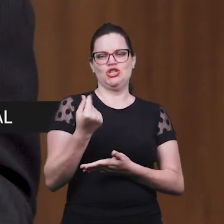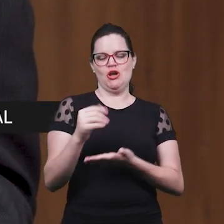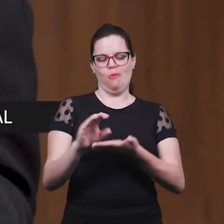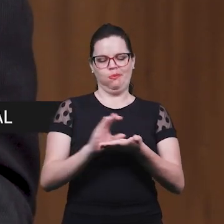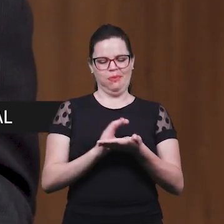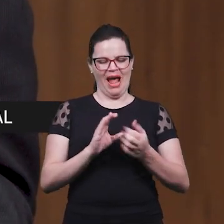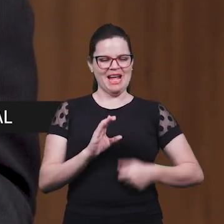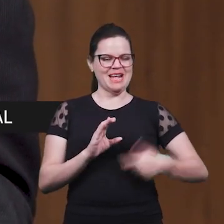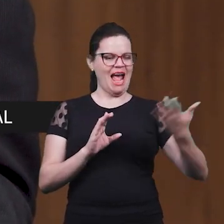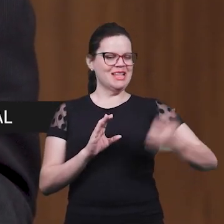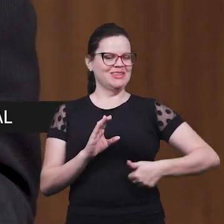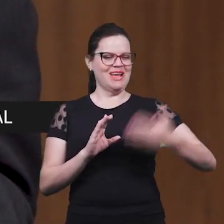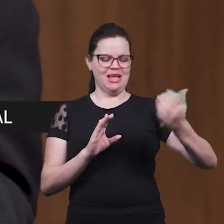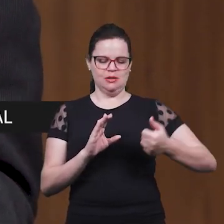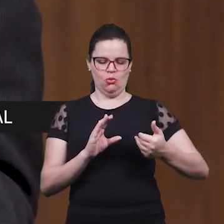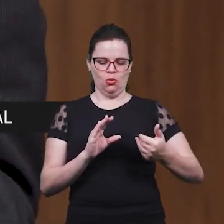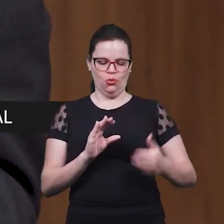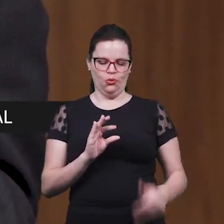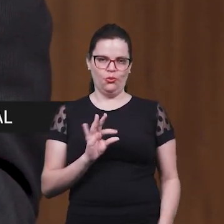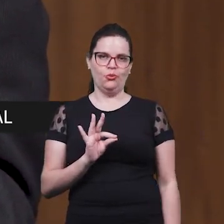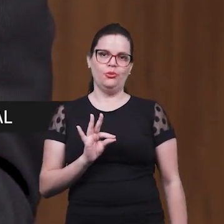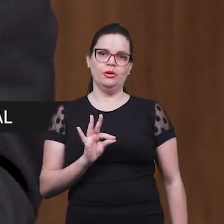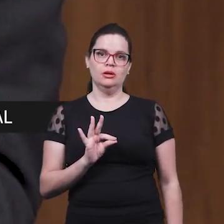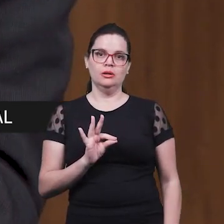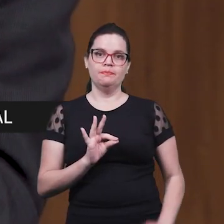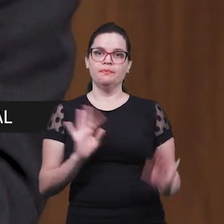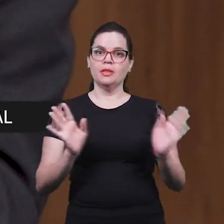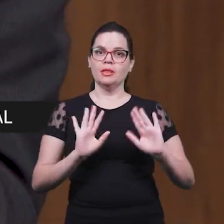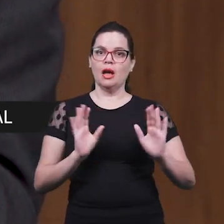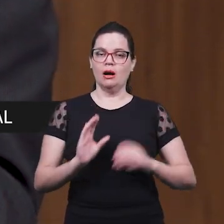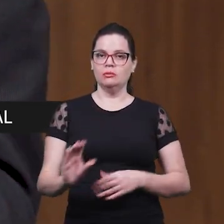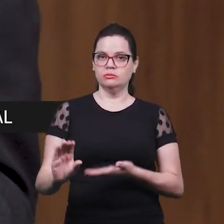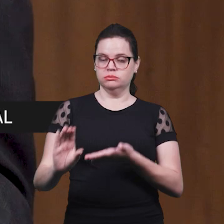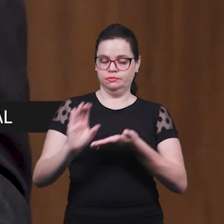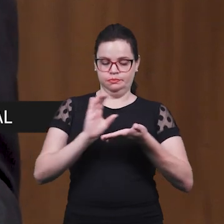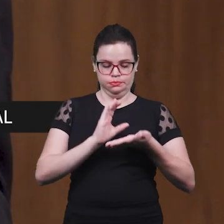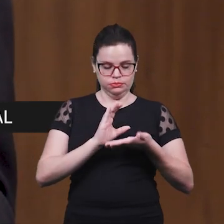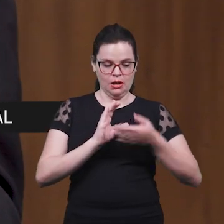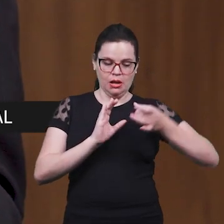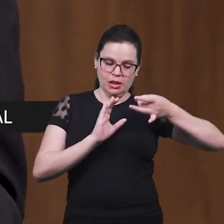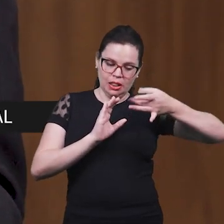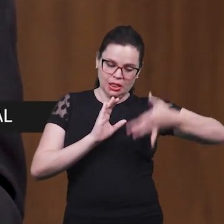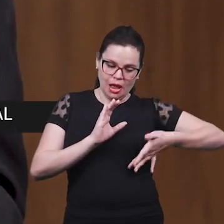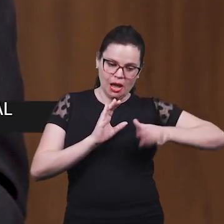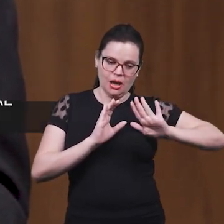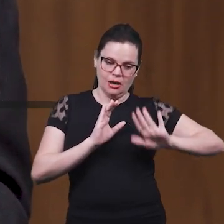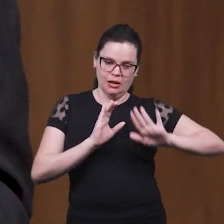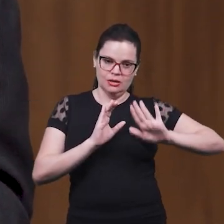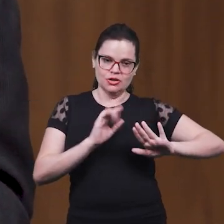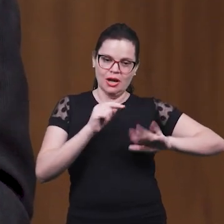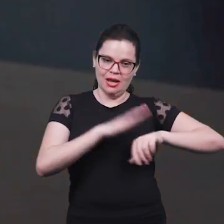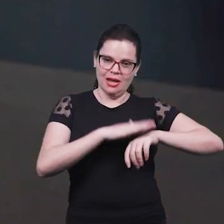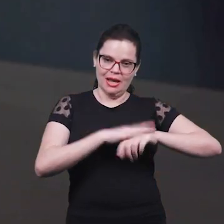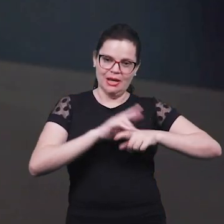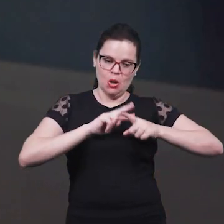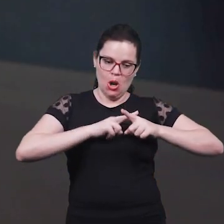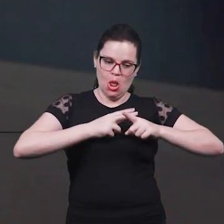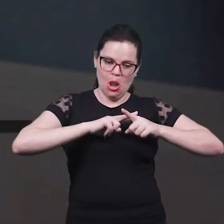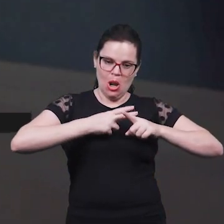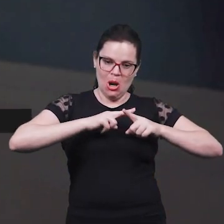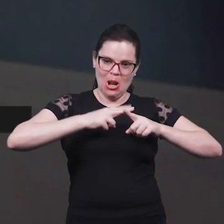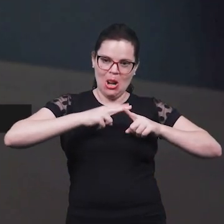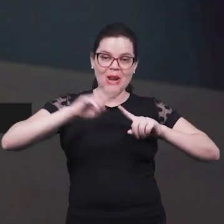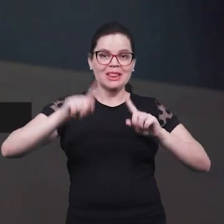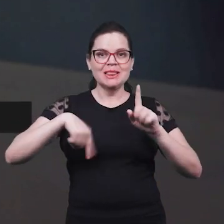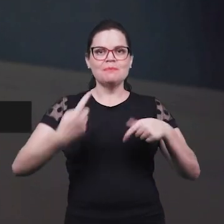e em vez de deixar o dinheiro trabalhar para você. Daí esse conceito é fundamental. O